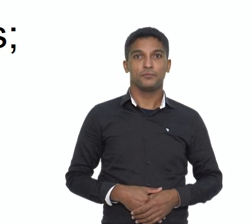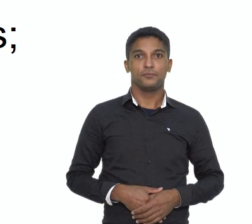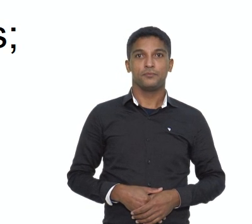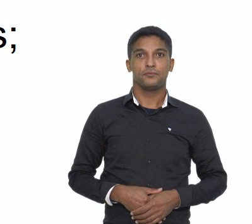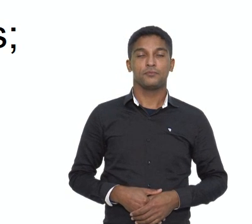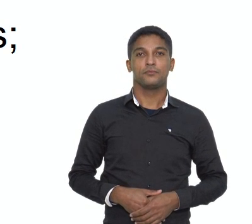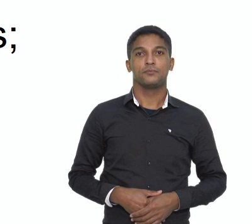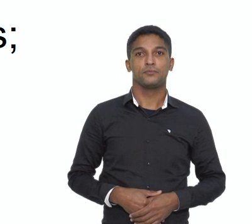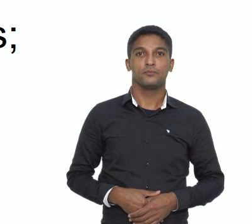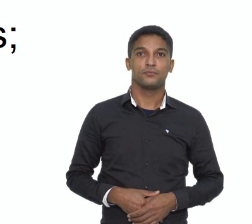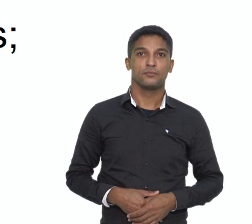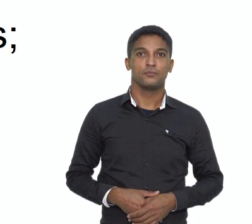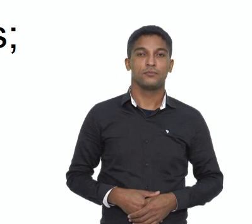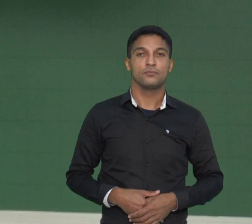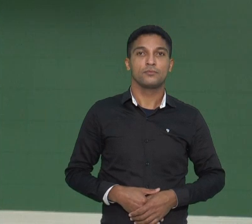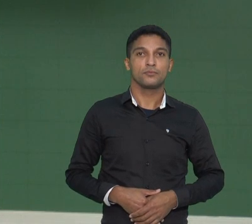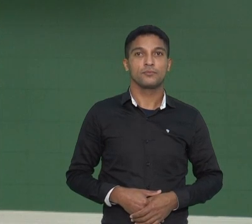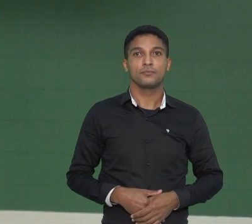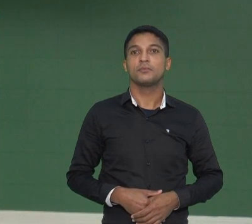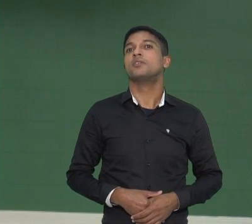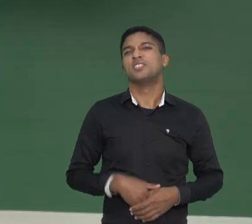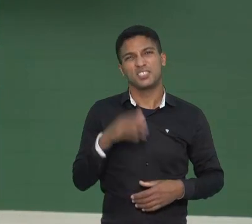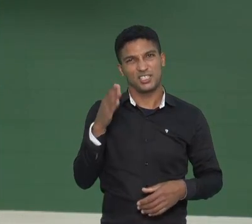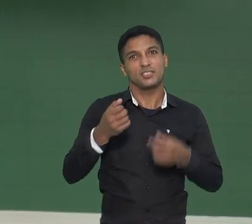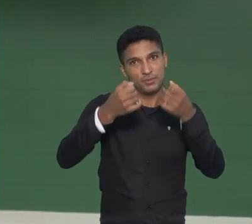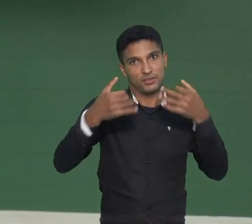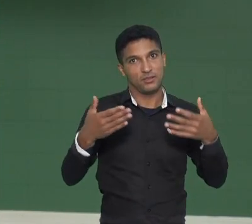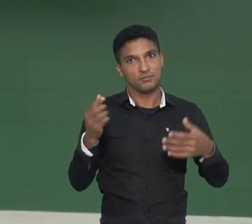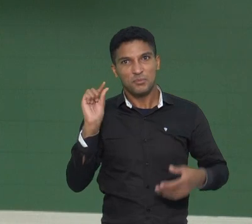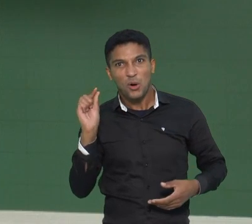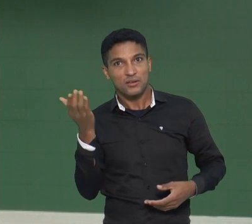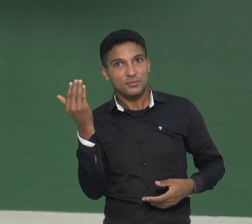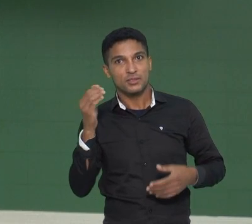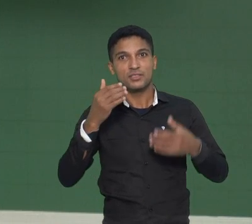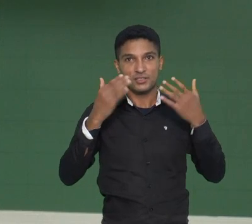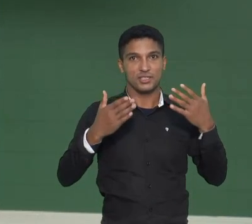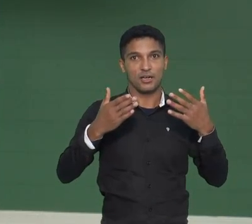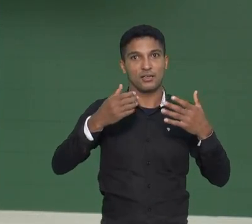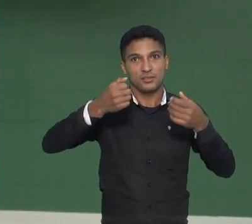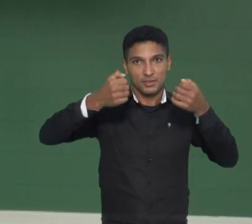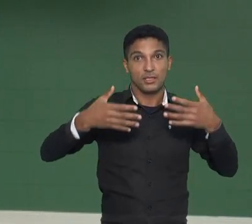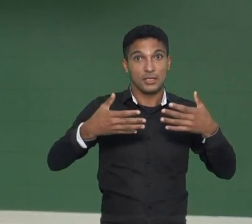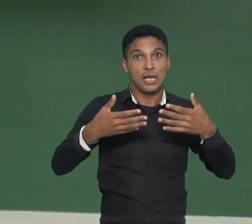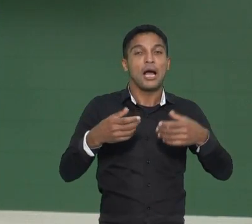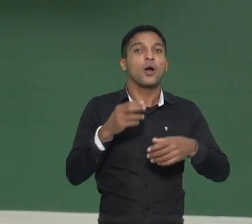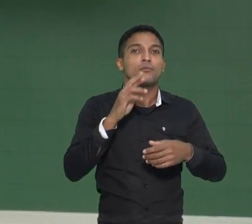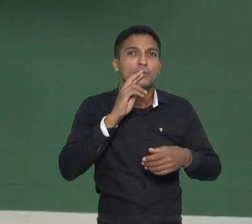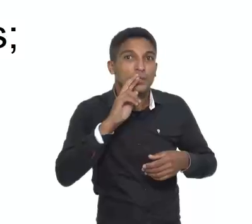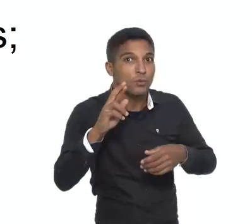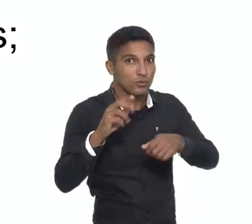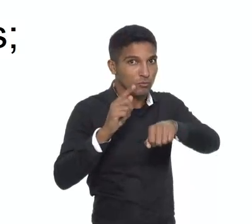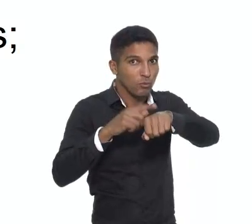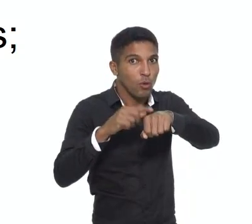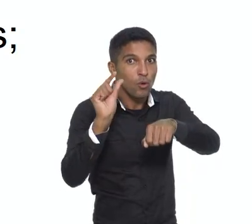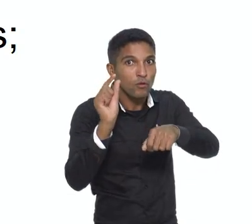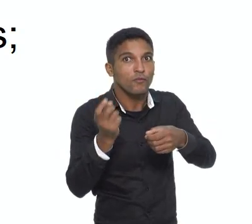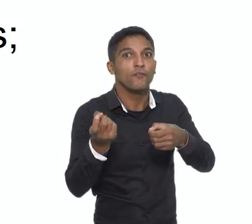a redução do preço dos alimentos. Acabamos de falar nesse assunto. Boa atividade, daqui a pouco a gente corrige.